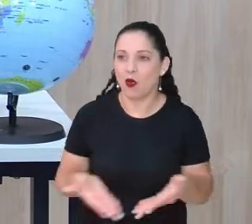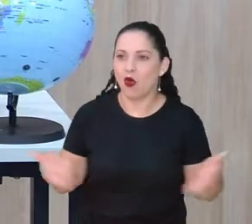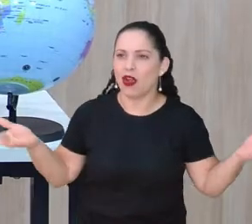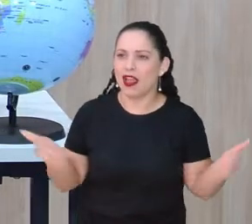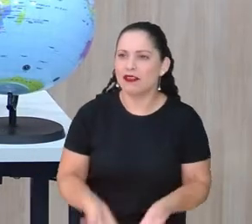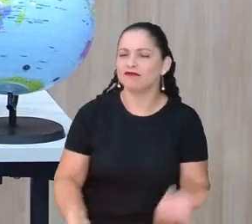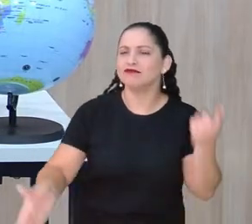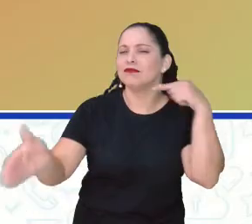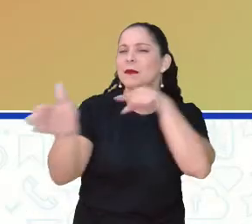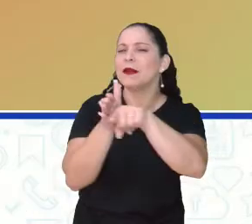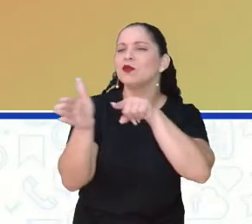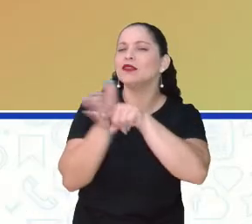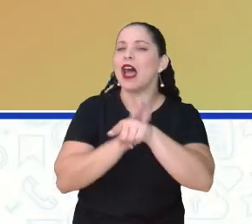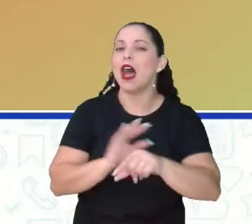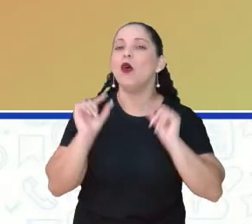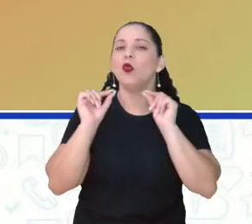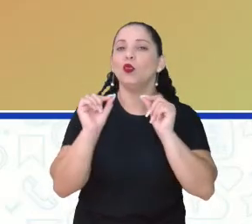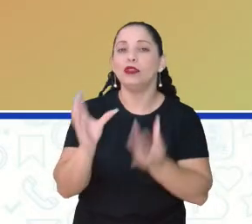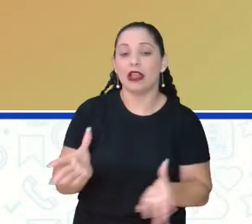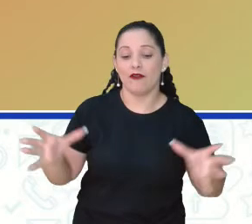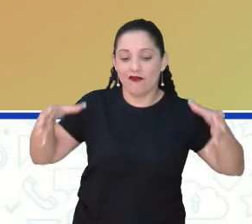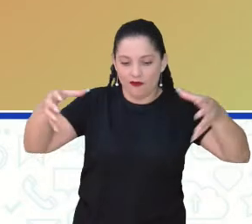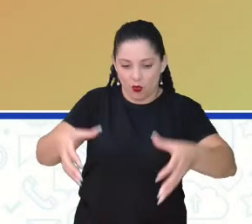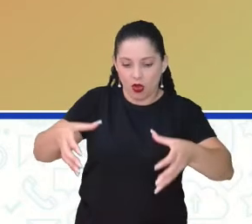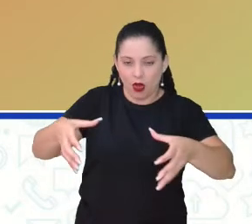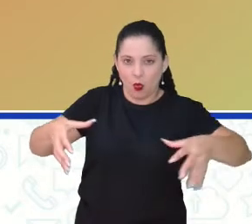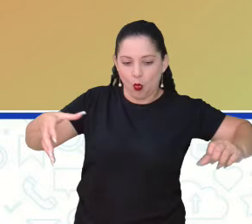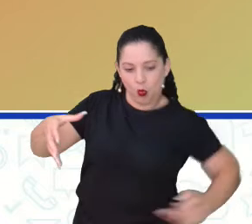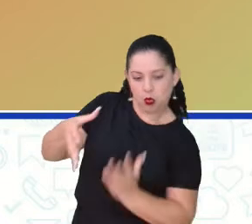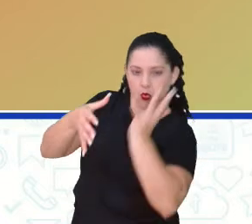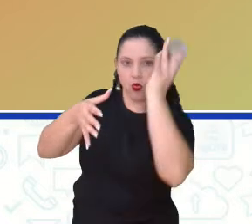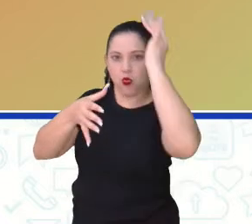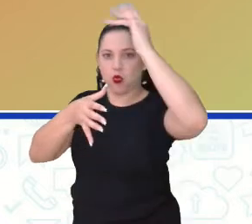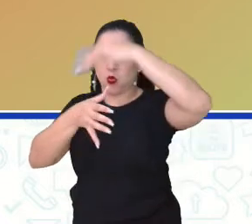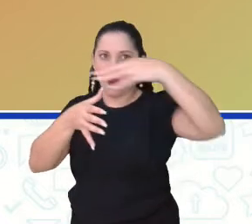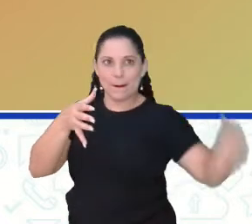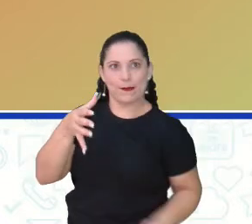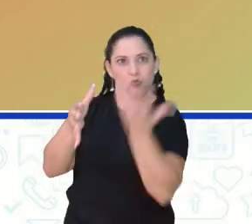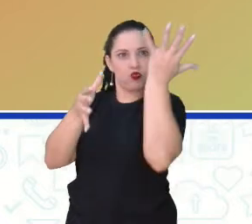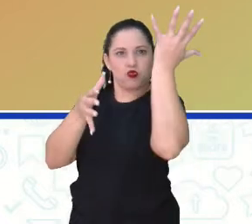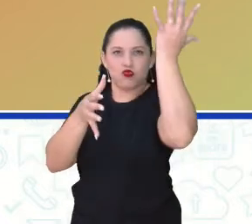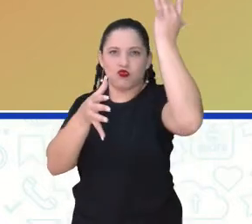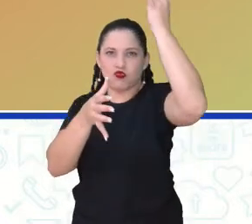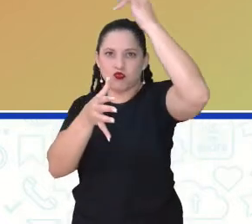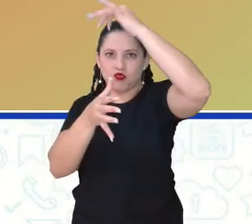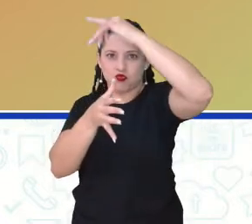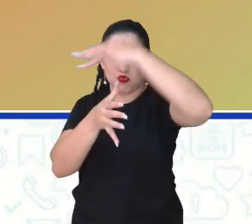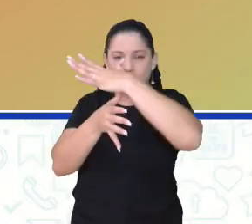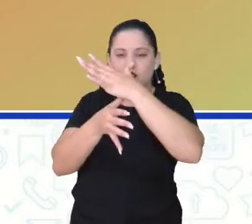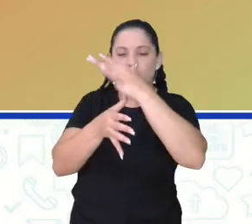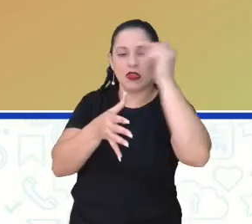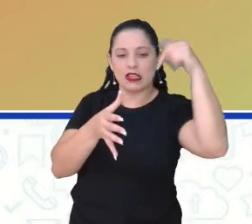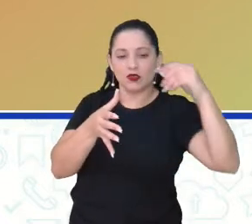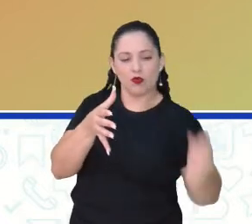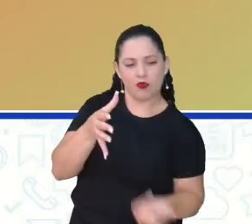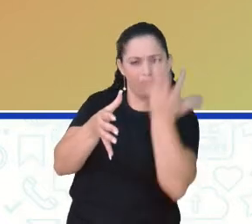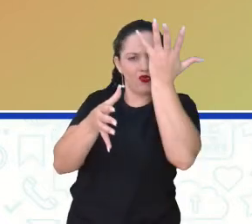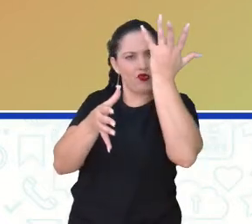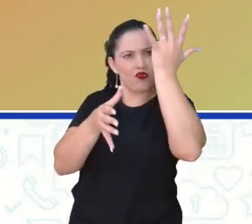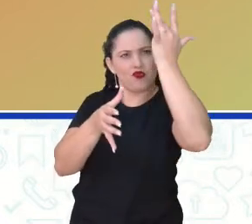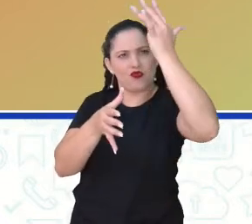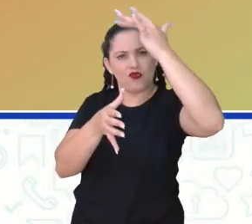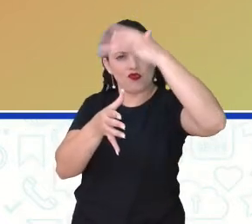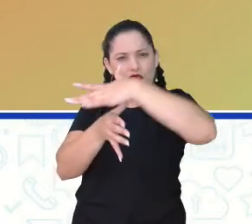vocês, ó, o que sai de dentro do vulcão? Lava, magma, rocha líquida. Quando vamos